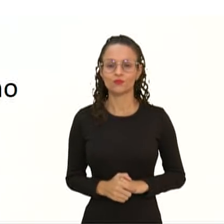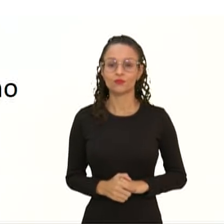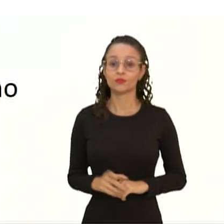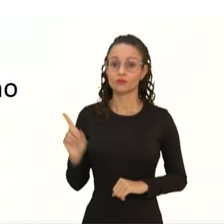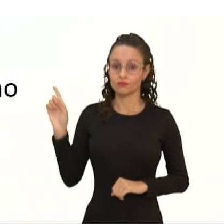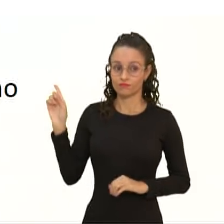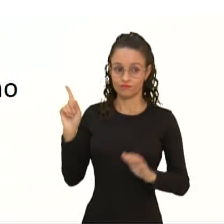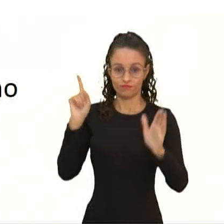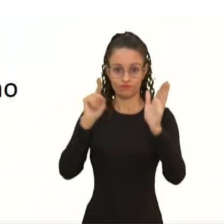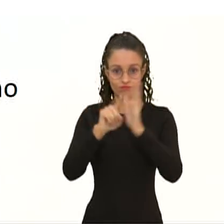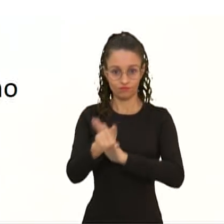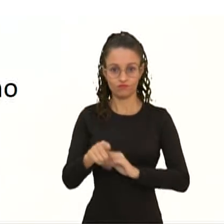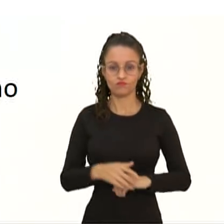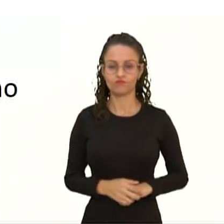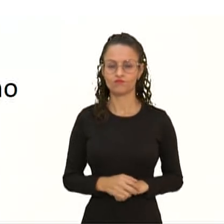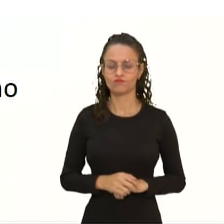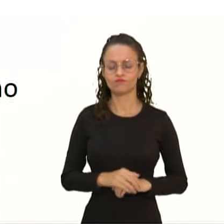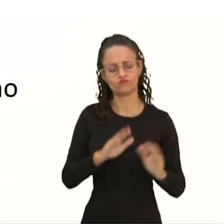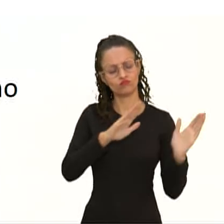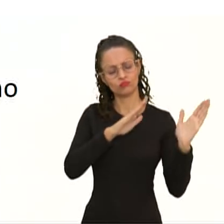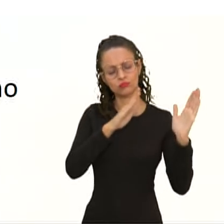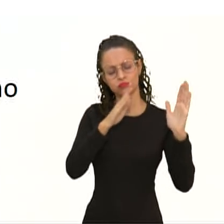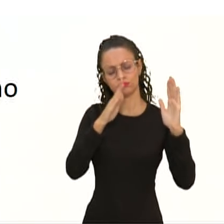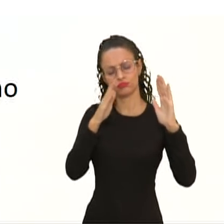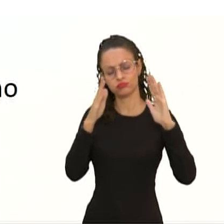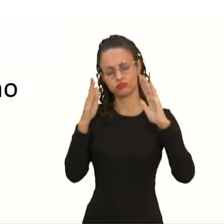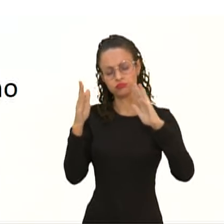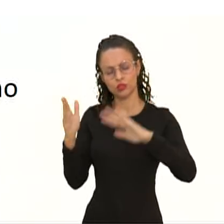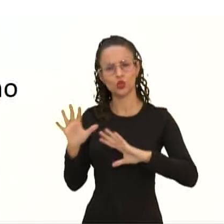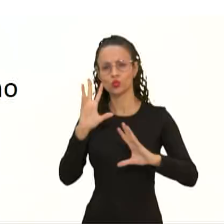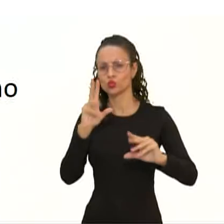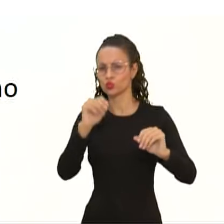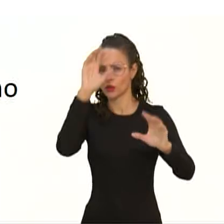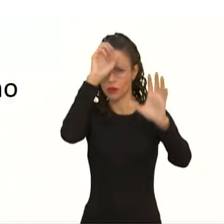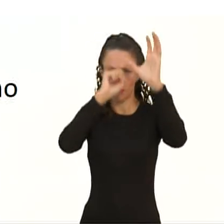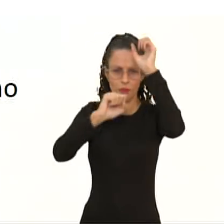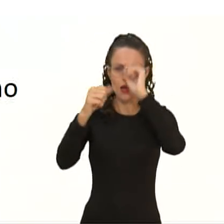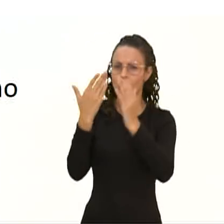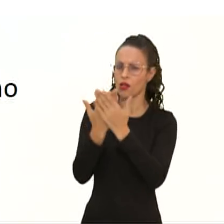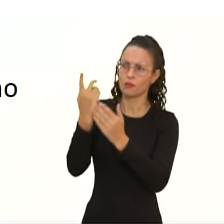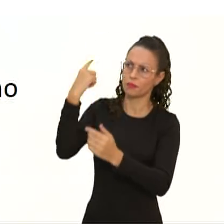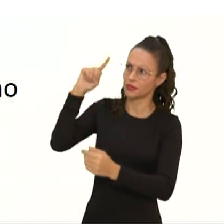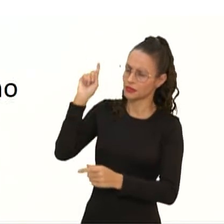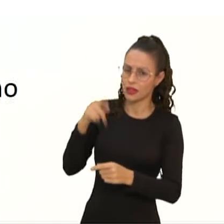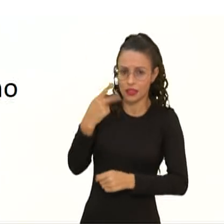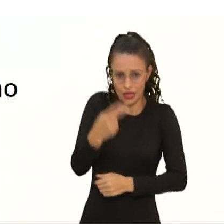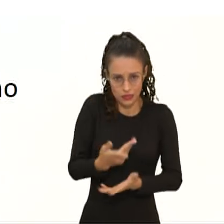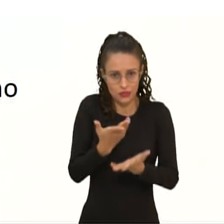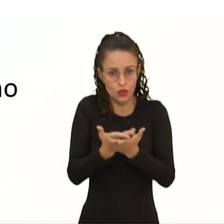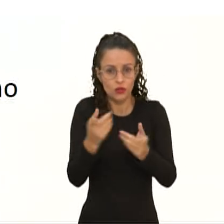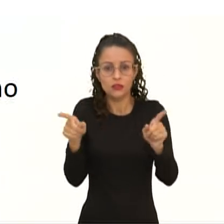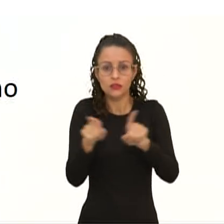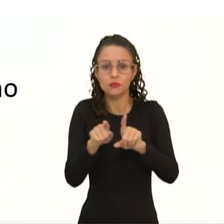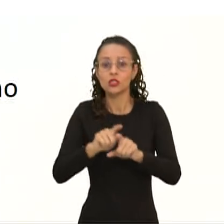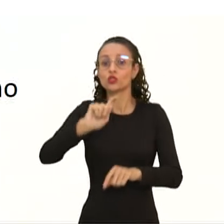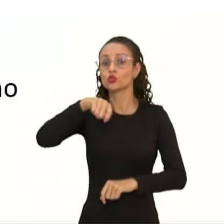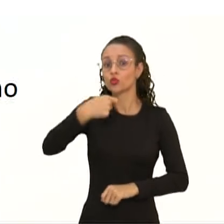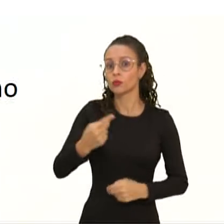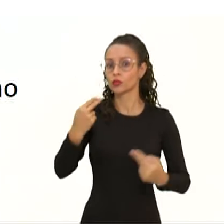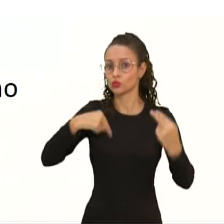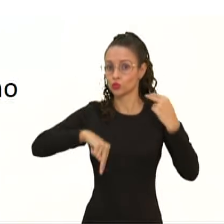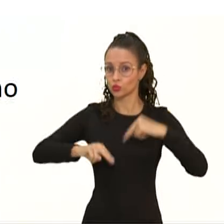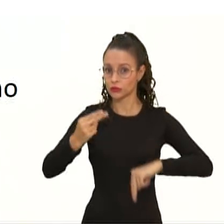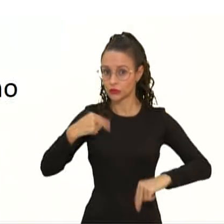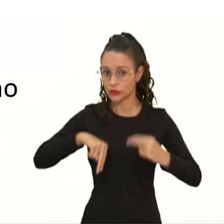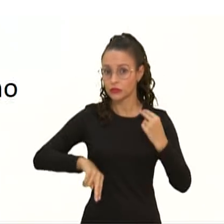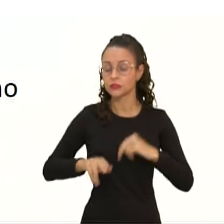questão. Com base em tudo isso que a gente falou até aqui, em aulas anteriores, nesta aula também, sobre os nutrientes,